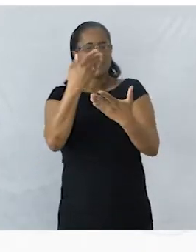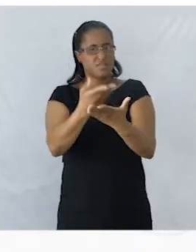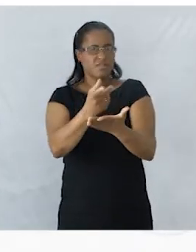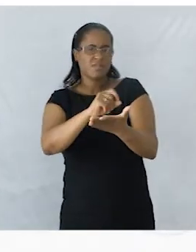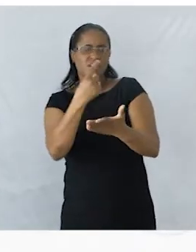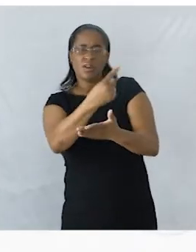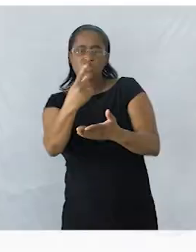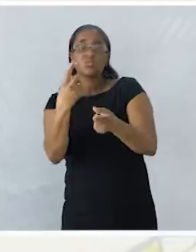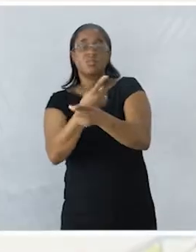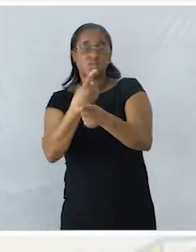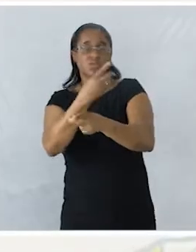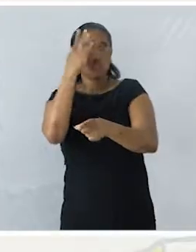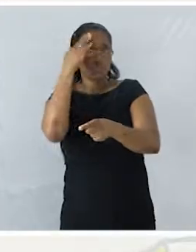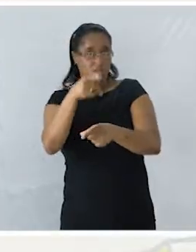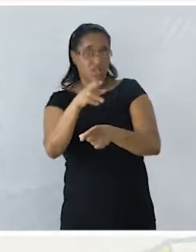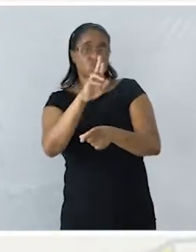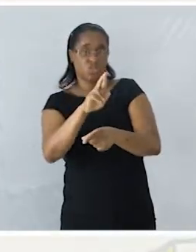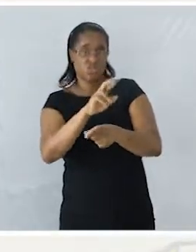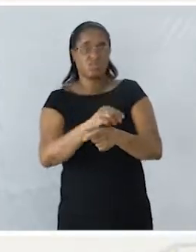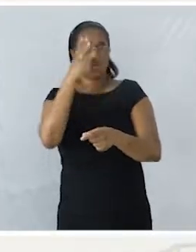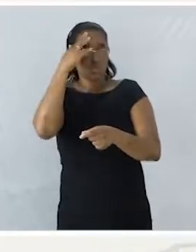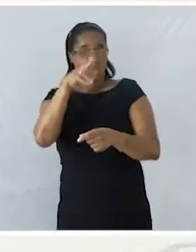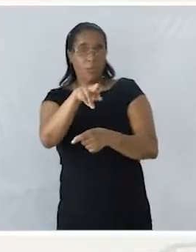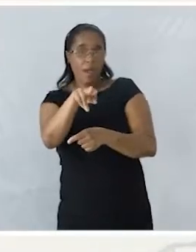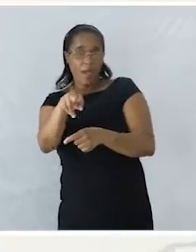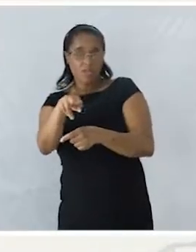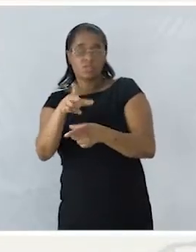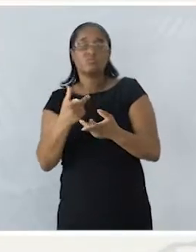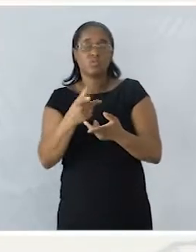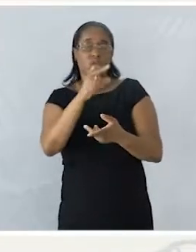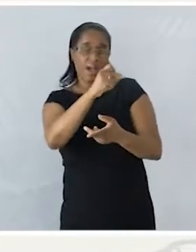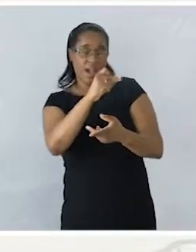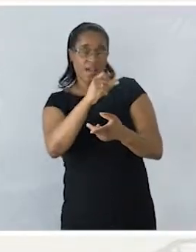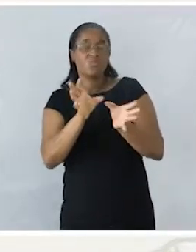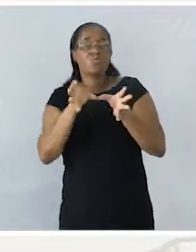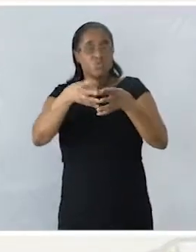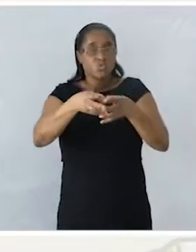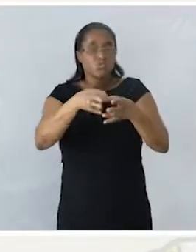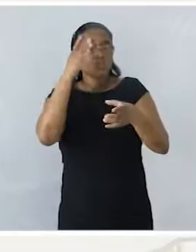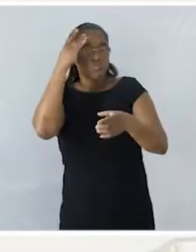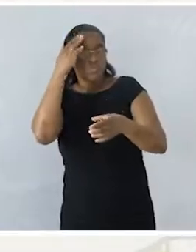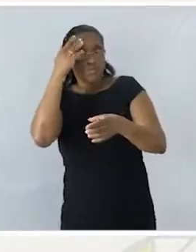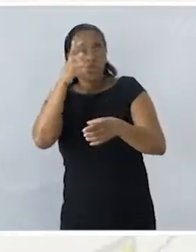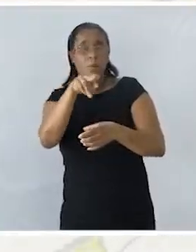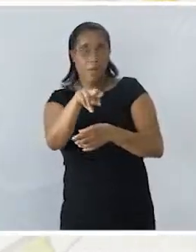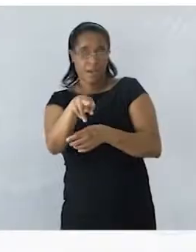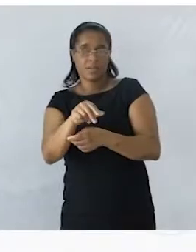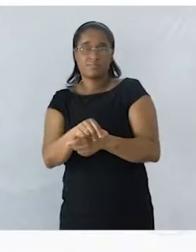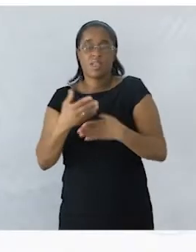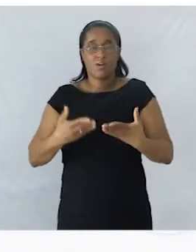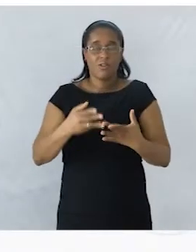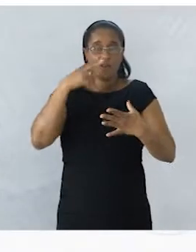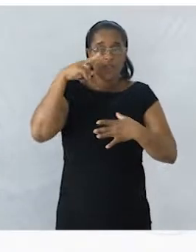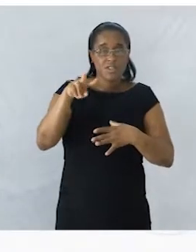X. São números pares. Então o conjunto A é um conjunto de números pares. Agora vejamos. Então,